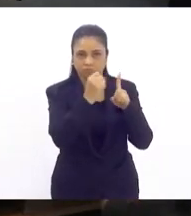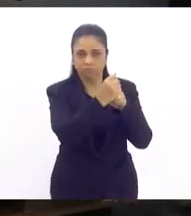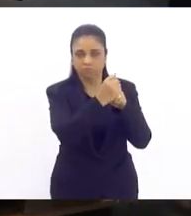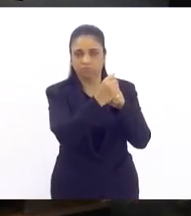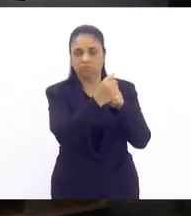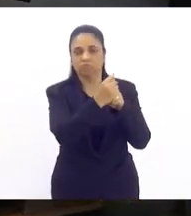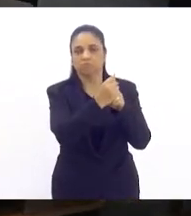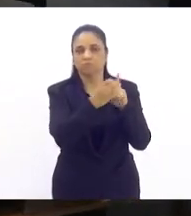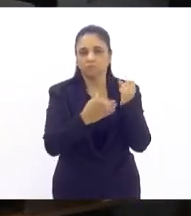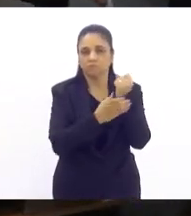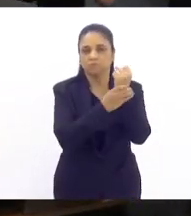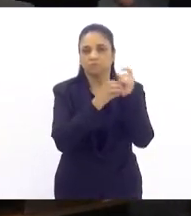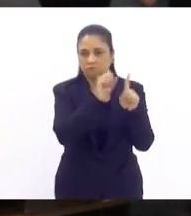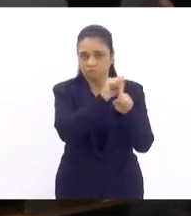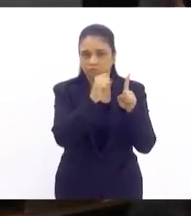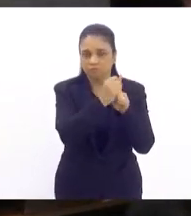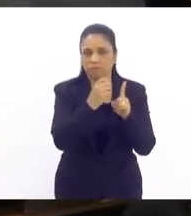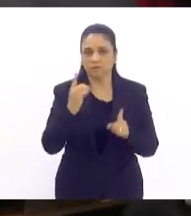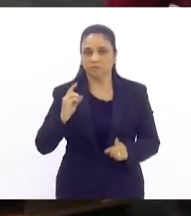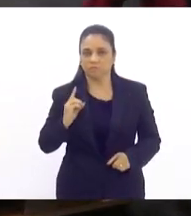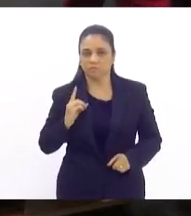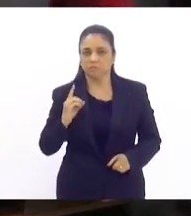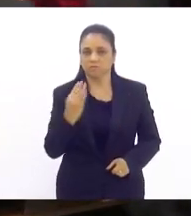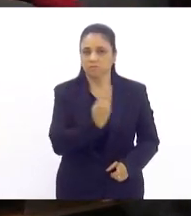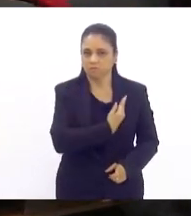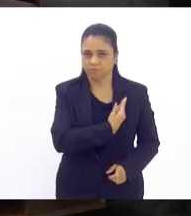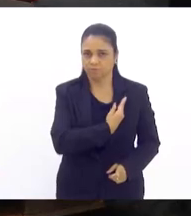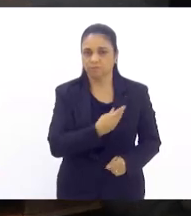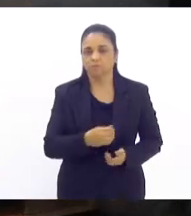Social Dani Balbi por favor